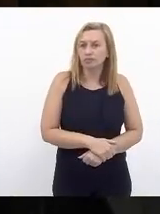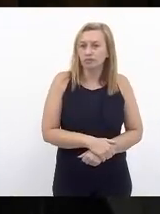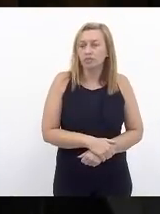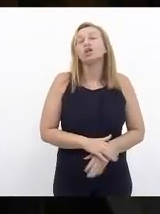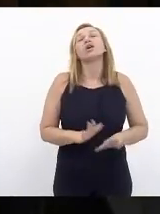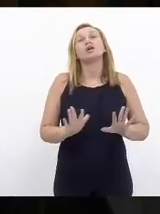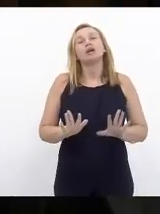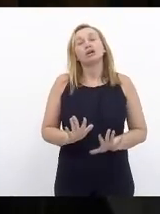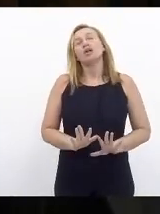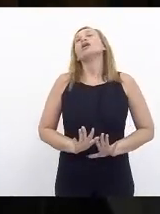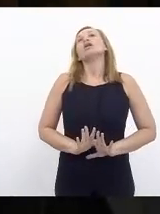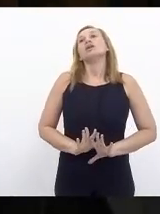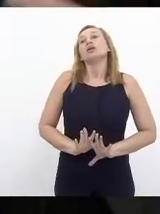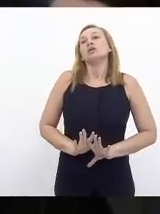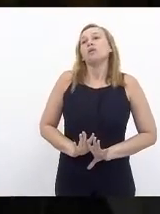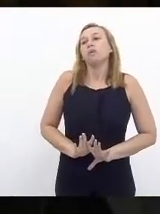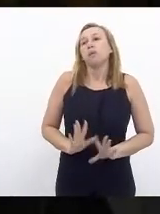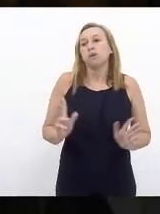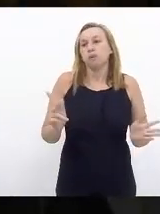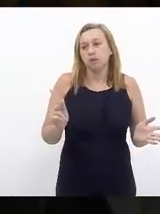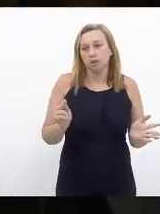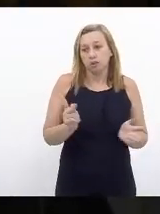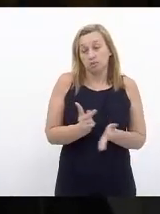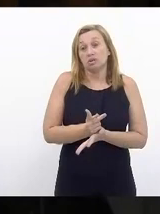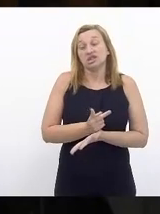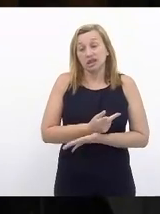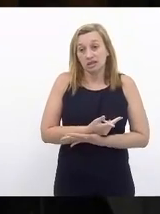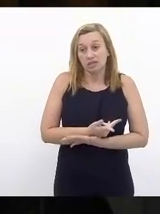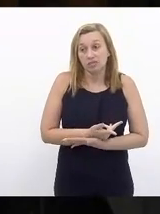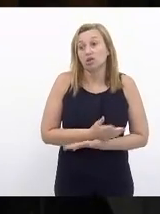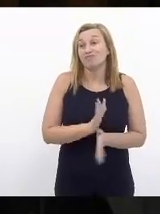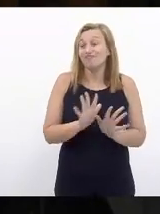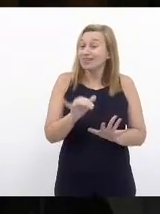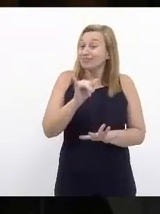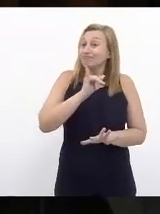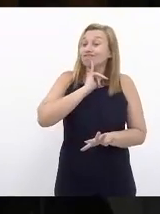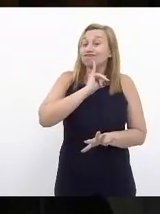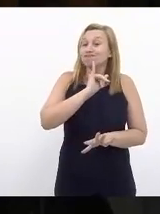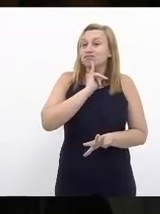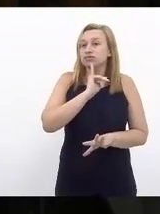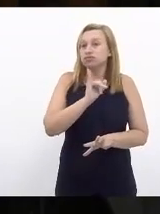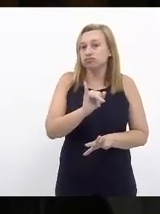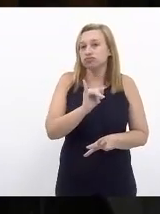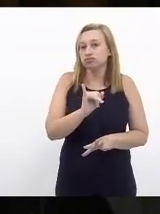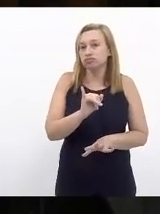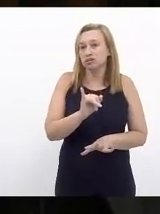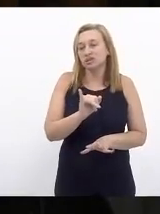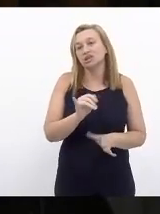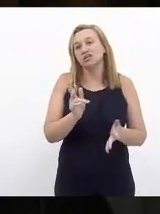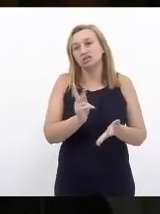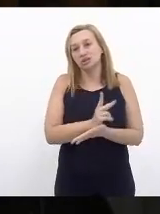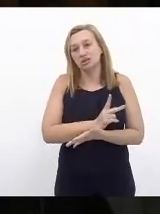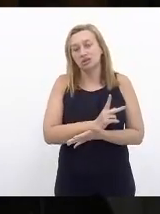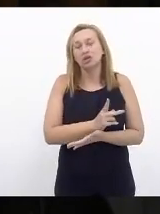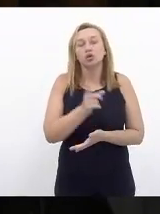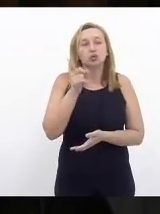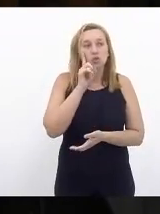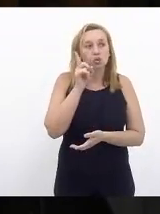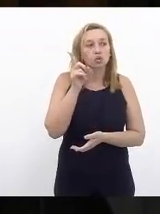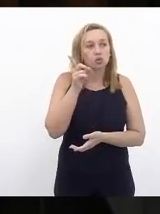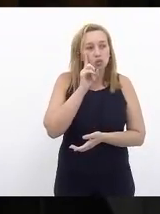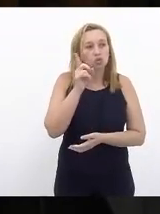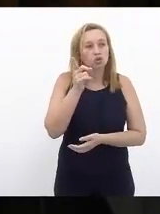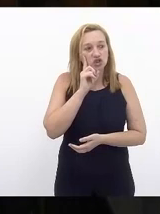E foi por uma ocorrência atípica, mas que infelizmente essas ocorrências acontecem todo